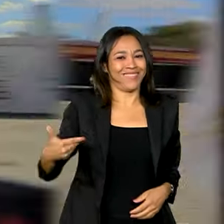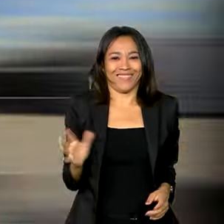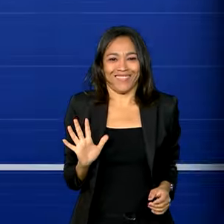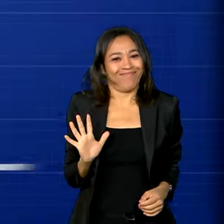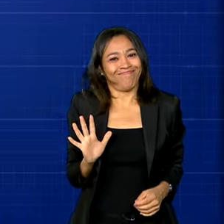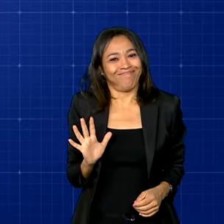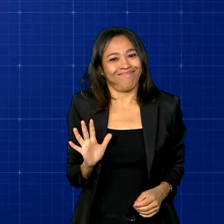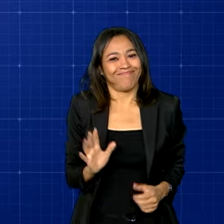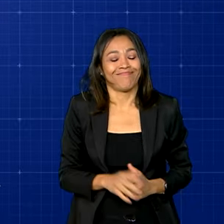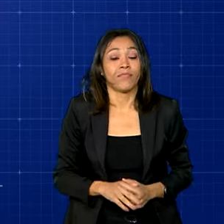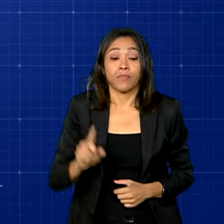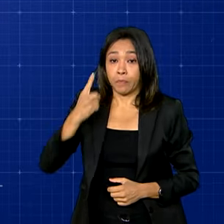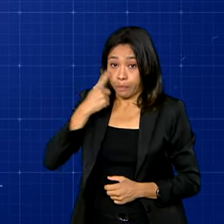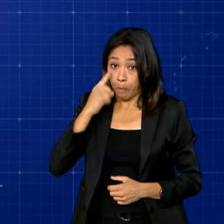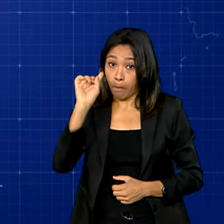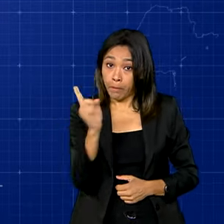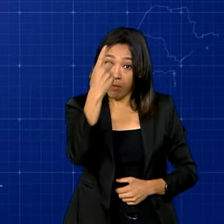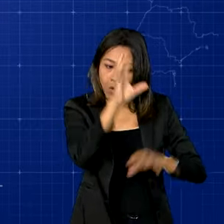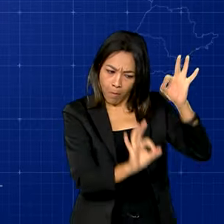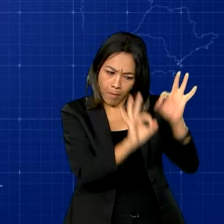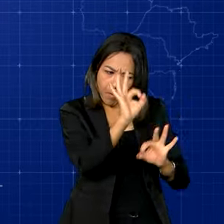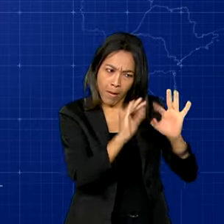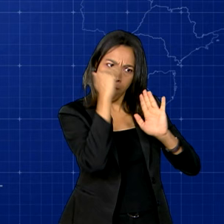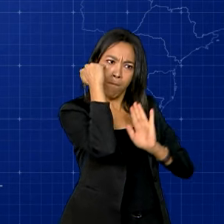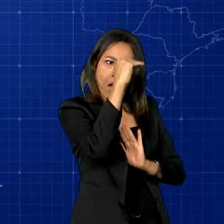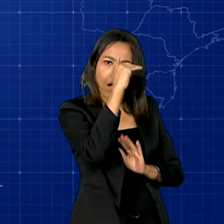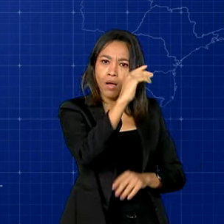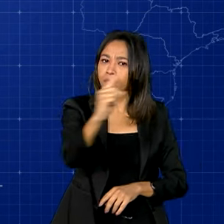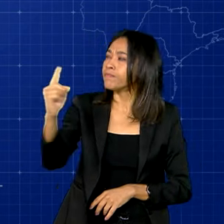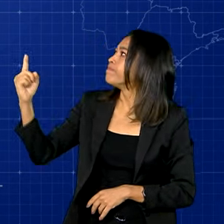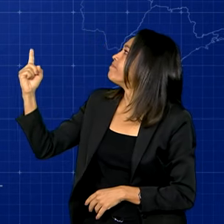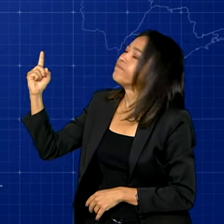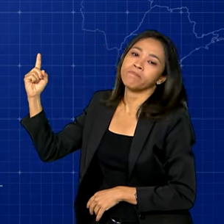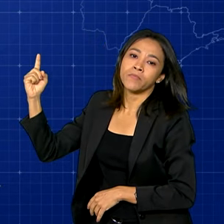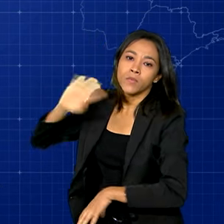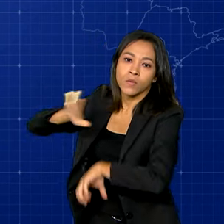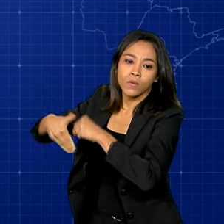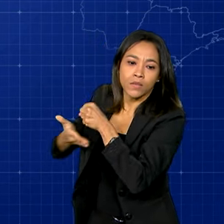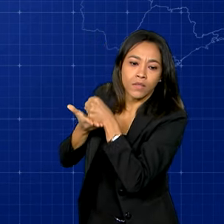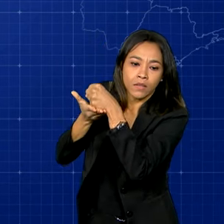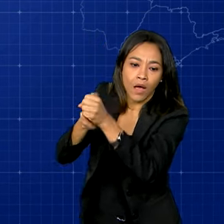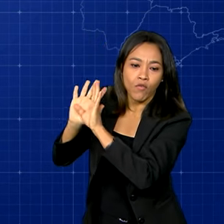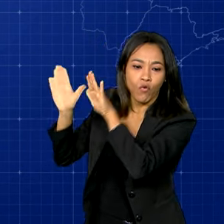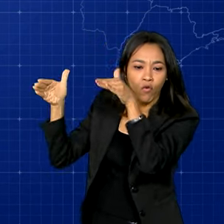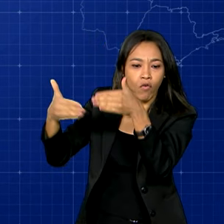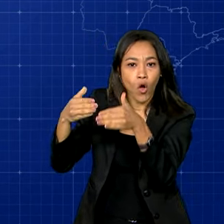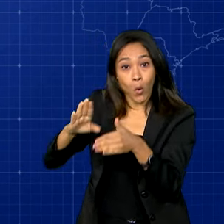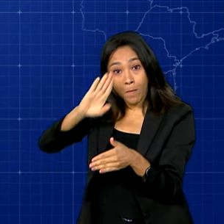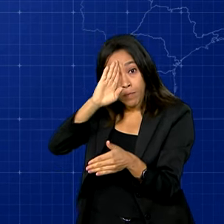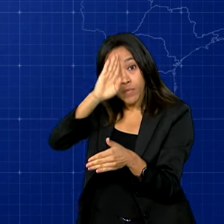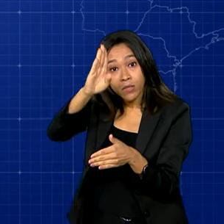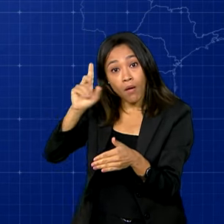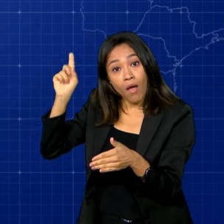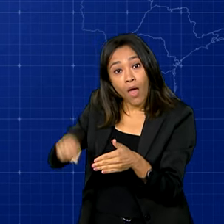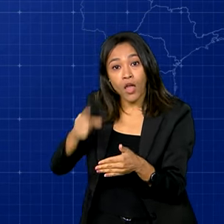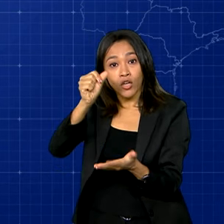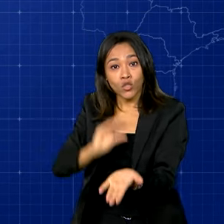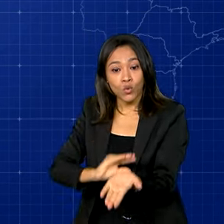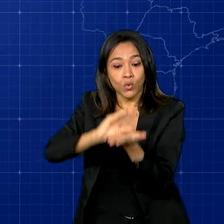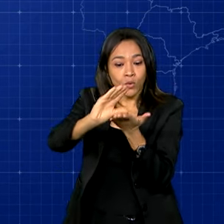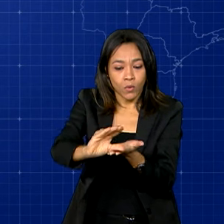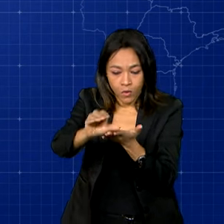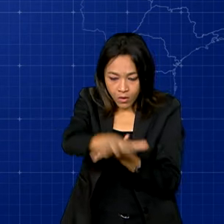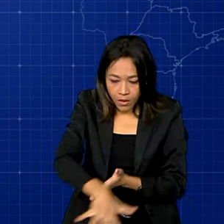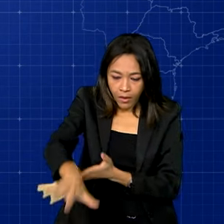contrário. O primeiro eixo do plano é o de financiamento sustentável, que tem como foco principal a destinação de recursos para a